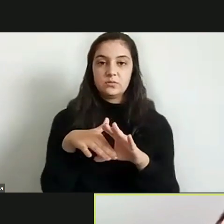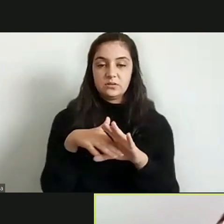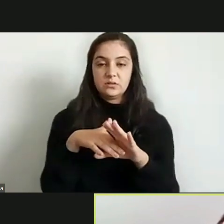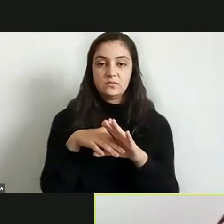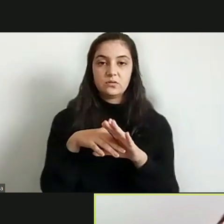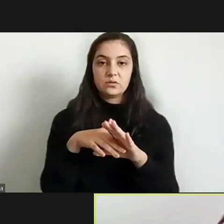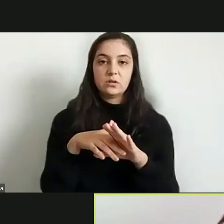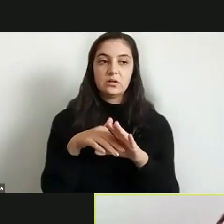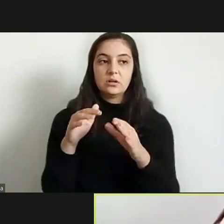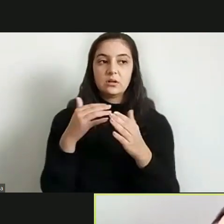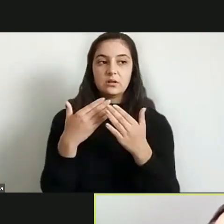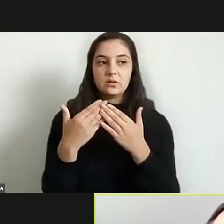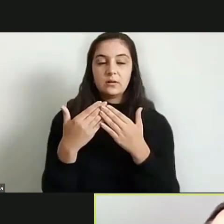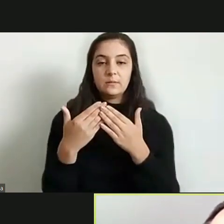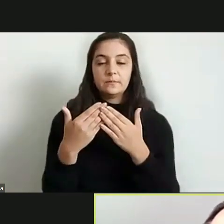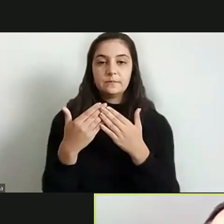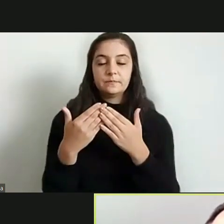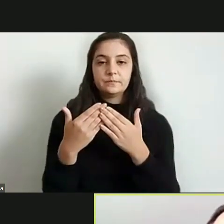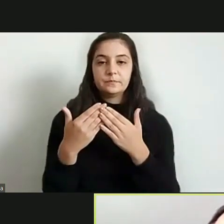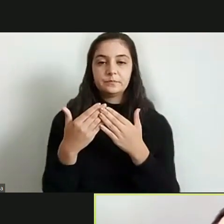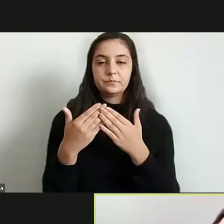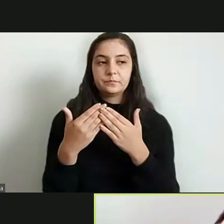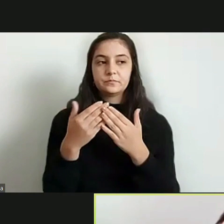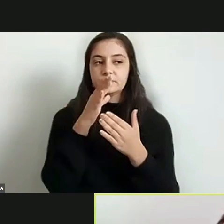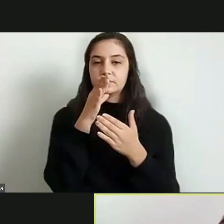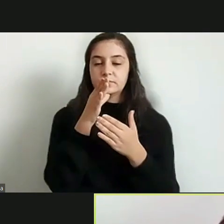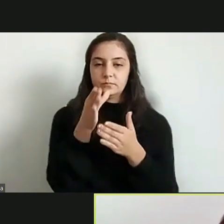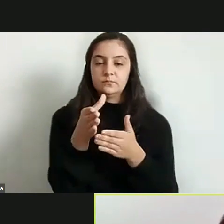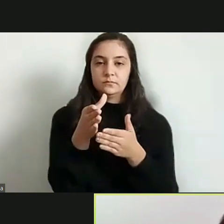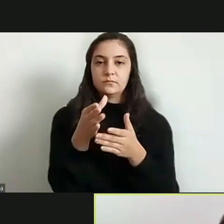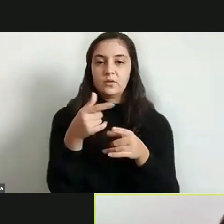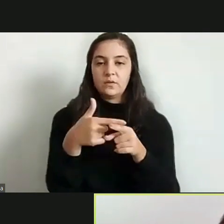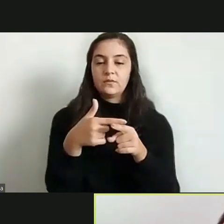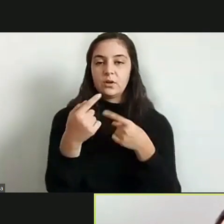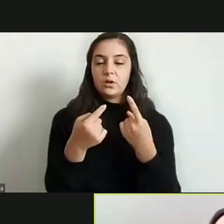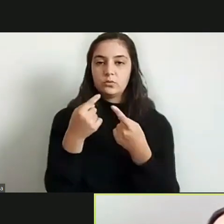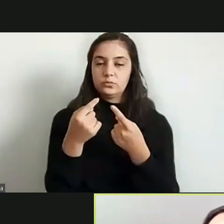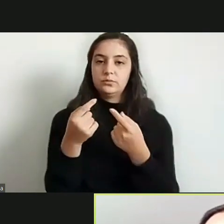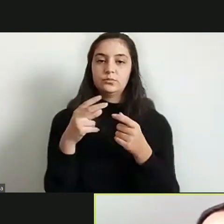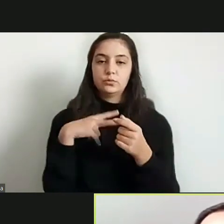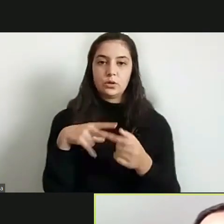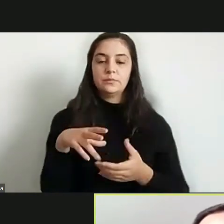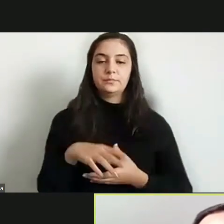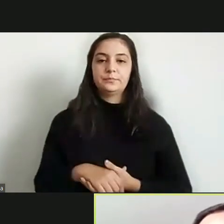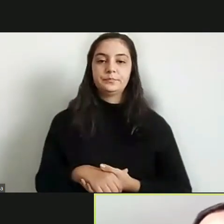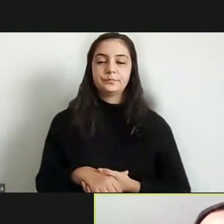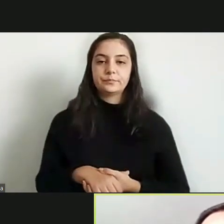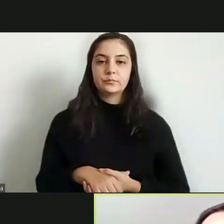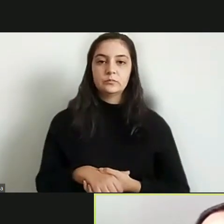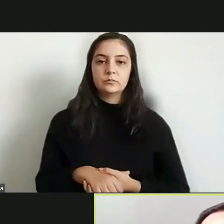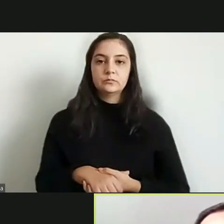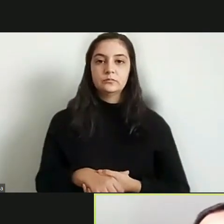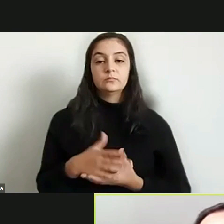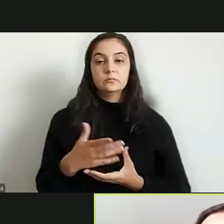têm vindo a afirmar-se com algum interesse em Portugal. Aquele que é talvez o